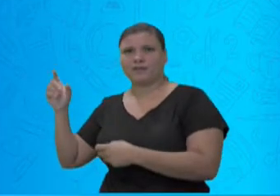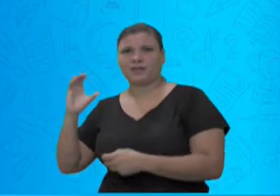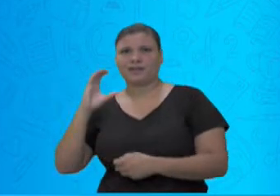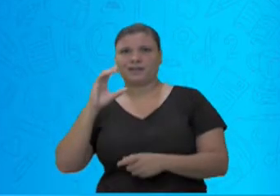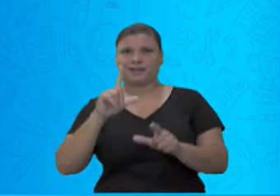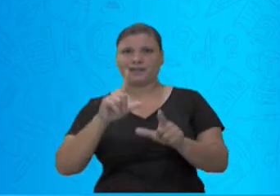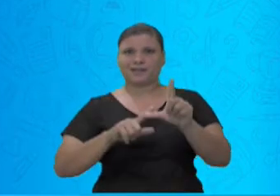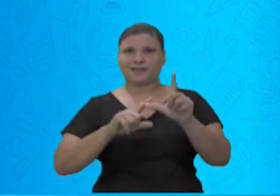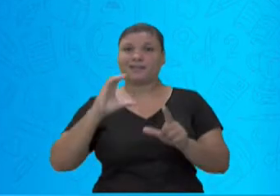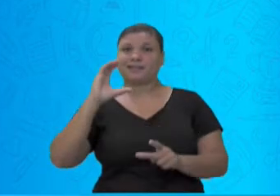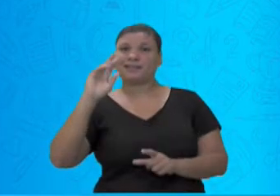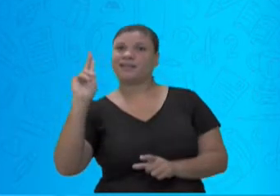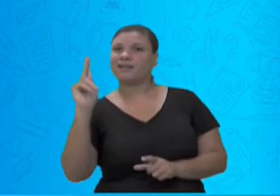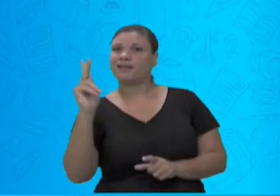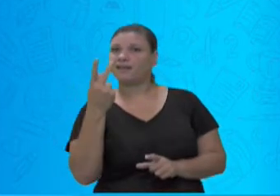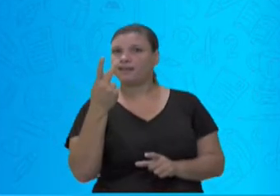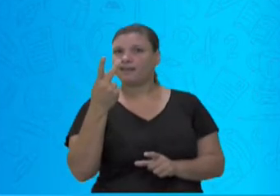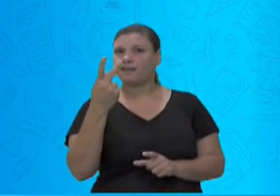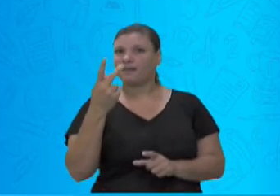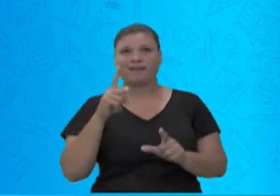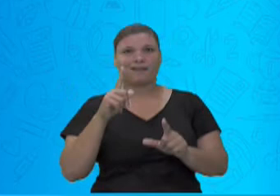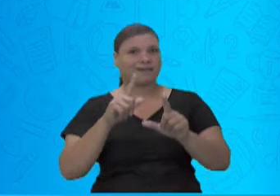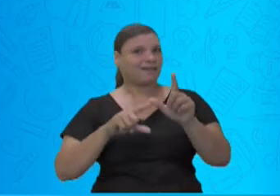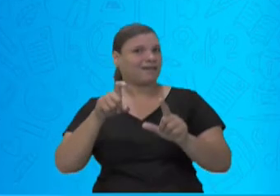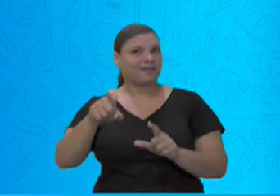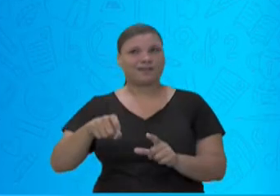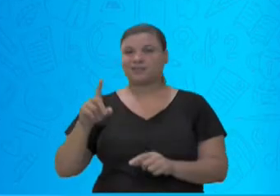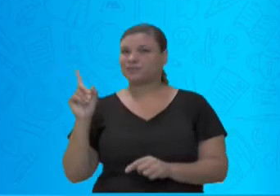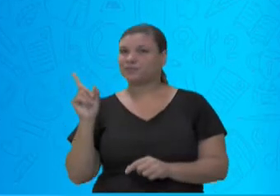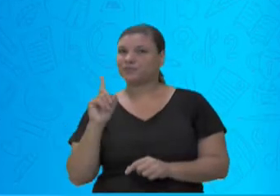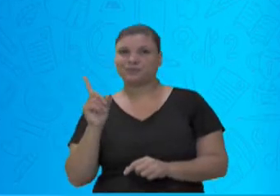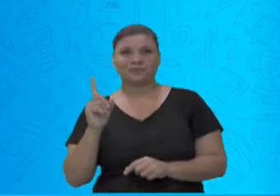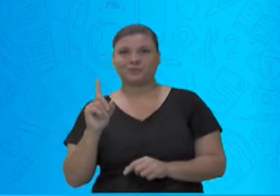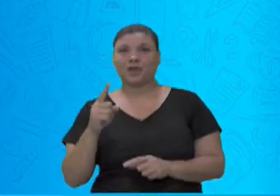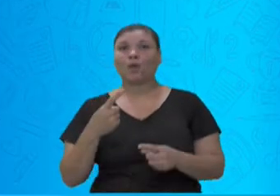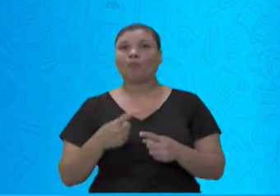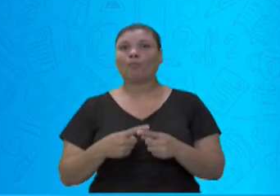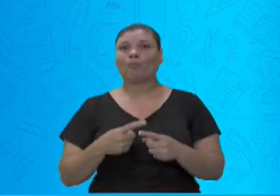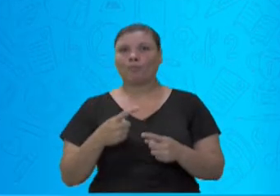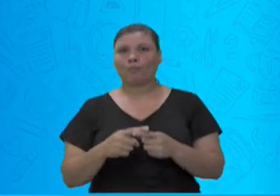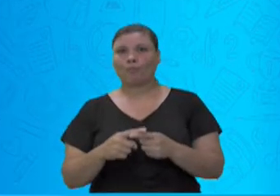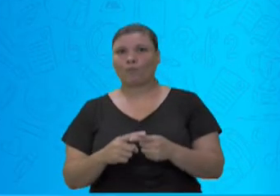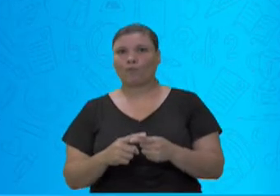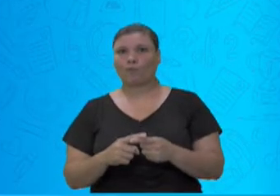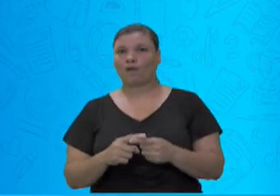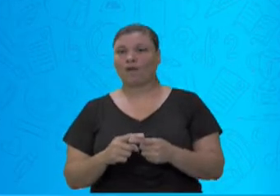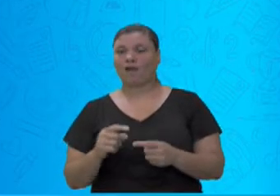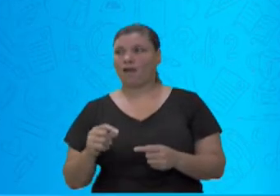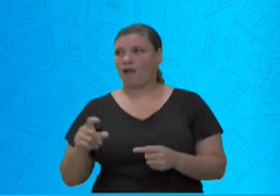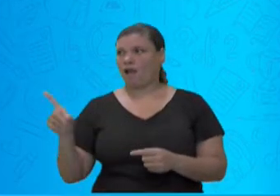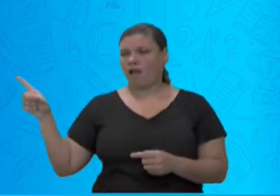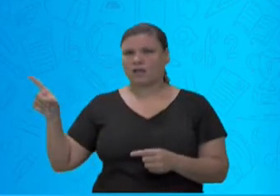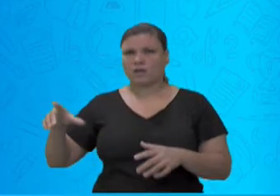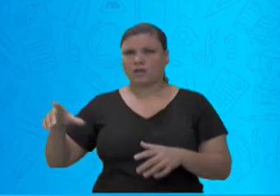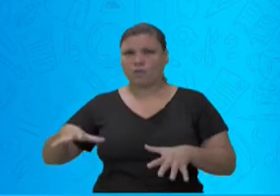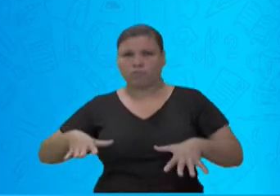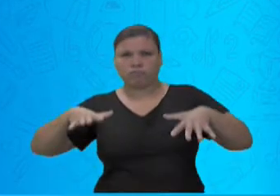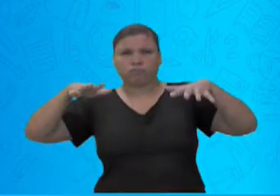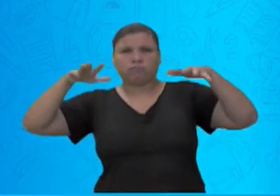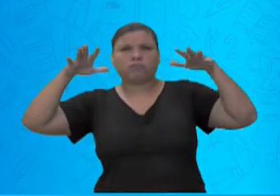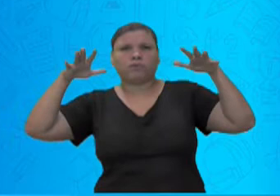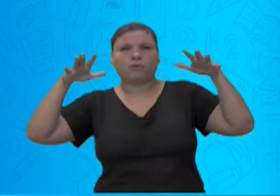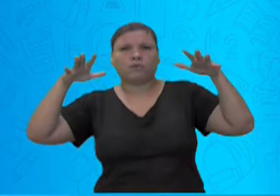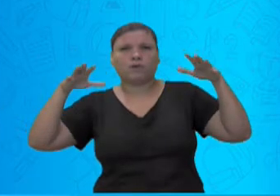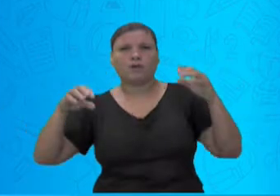exceção. Essas palavras, elas derivam de uma outra. Ó, vamos lá.